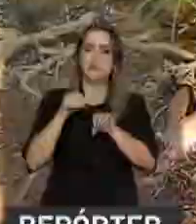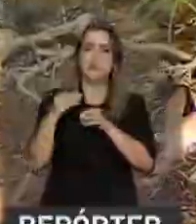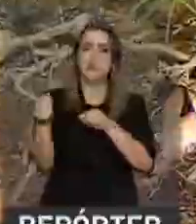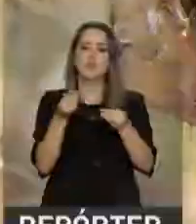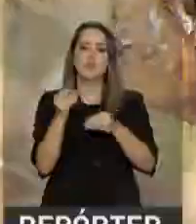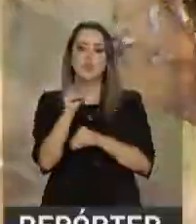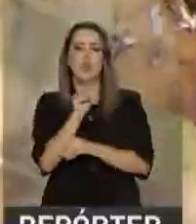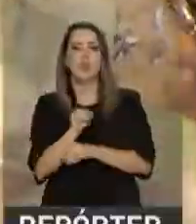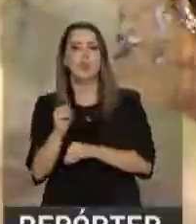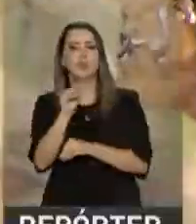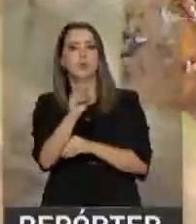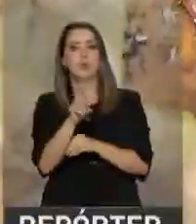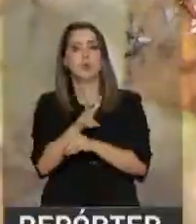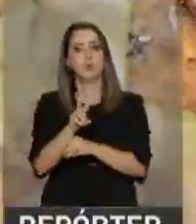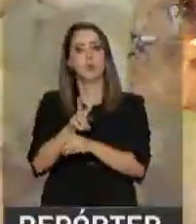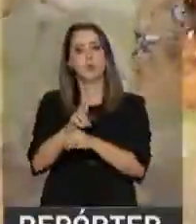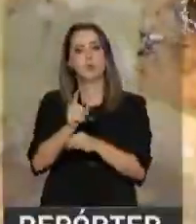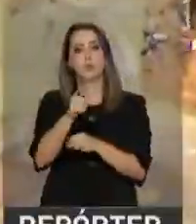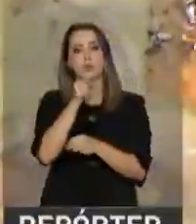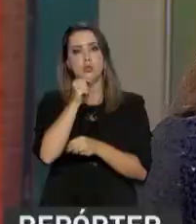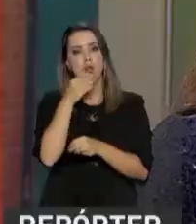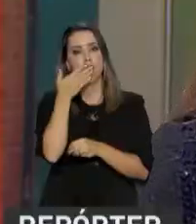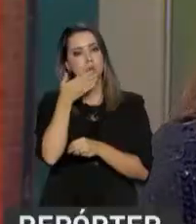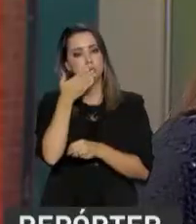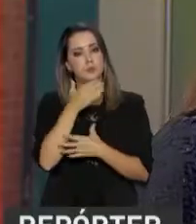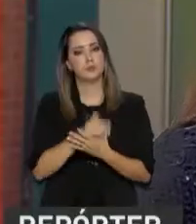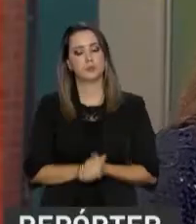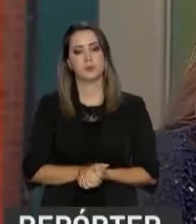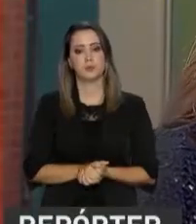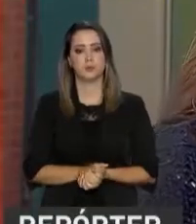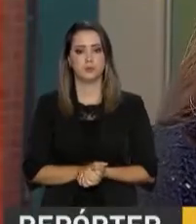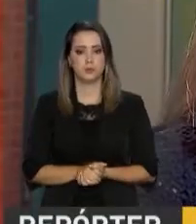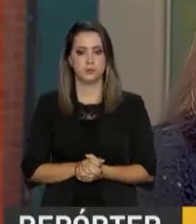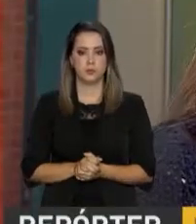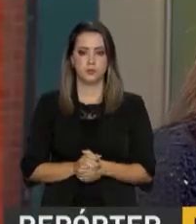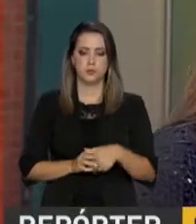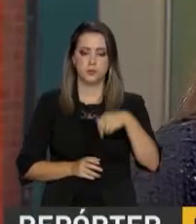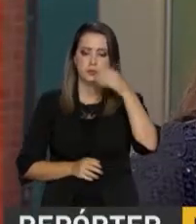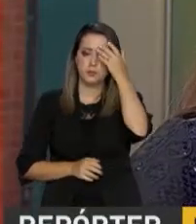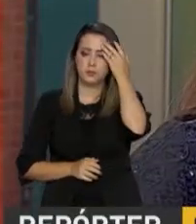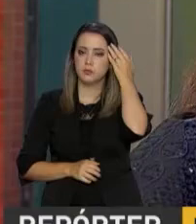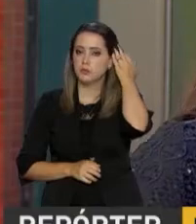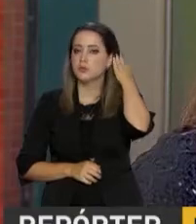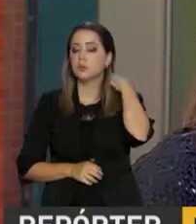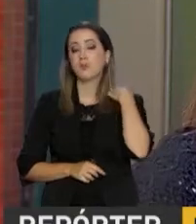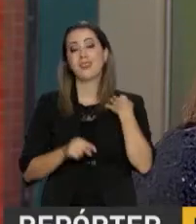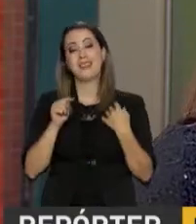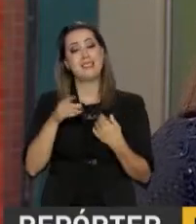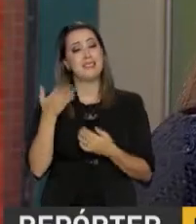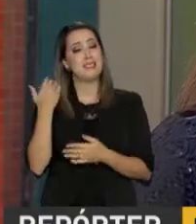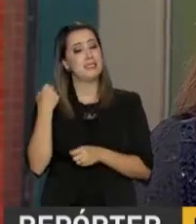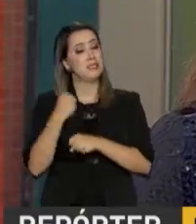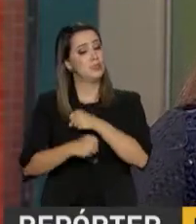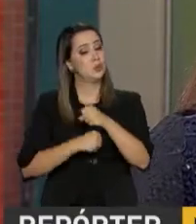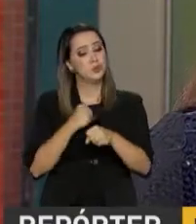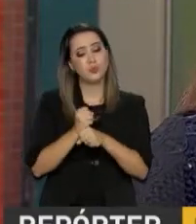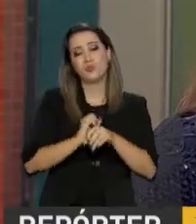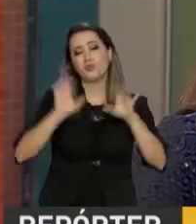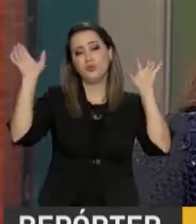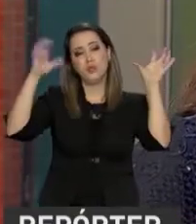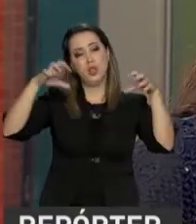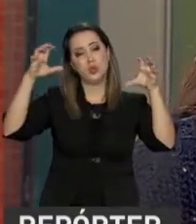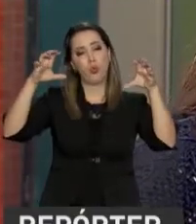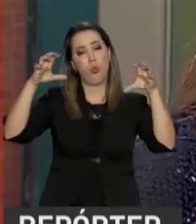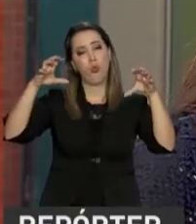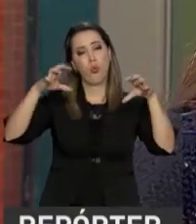conservarem recuperarem as fontes de água doce nós estamos tendo uma mudança no regime de chuvas nesses últimos anos tem chovido um